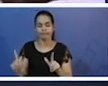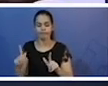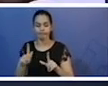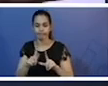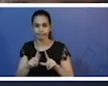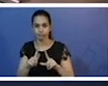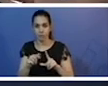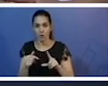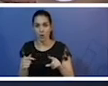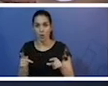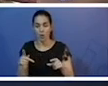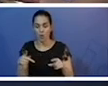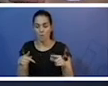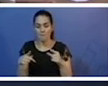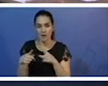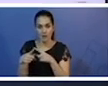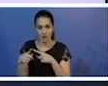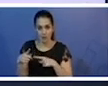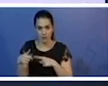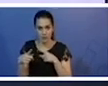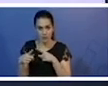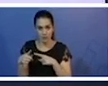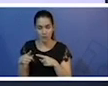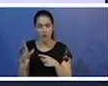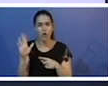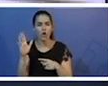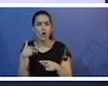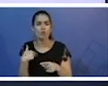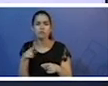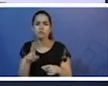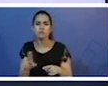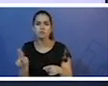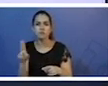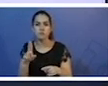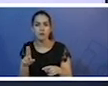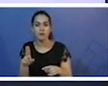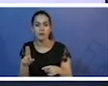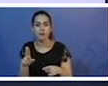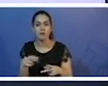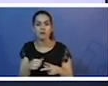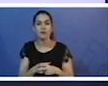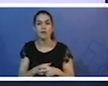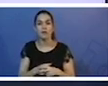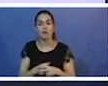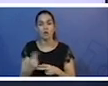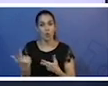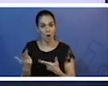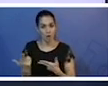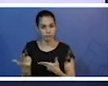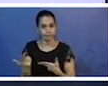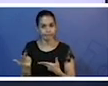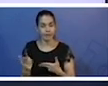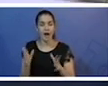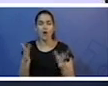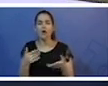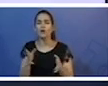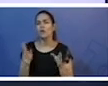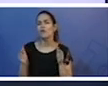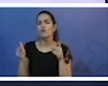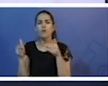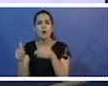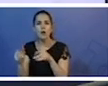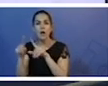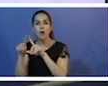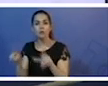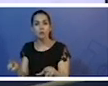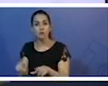imagens iguais, dois triângulos iguais, para eu achar a área de um triângulo apenas, basta eu